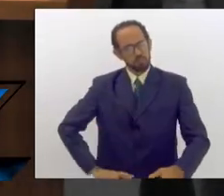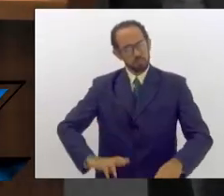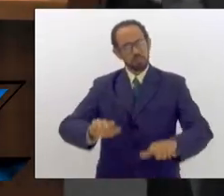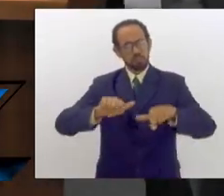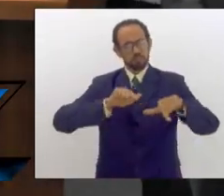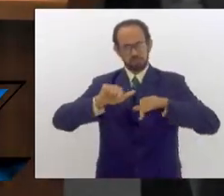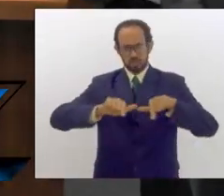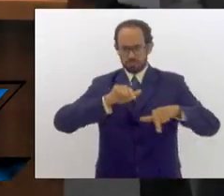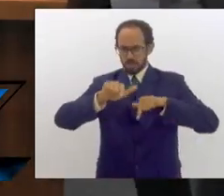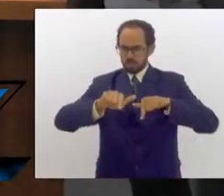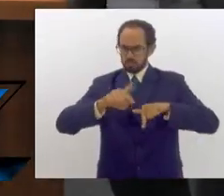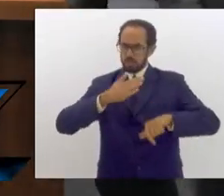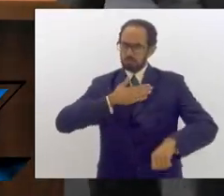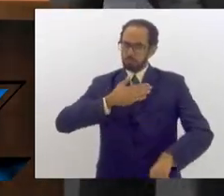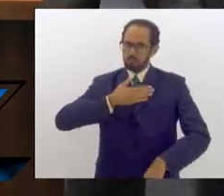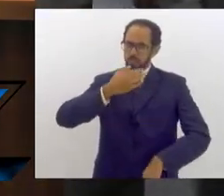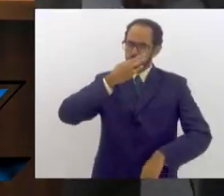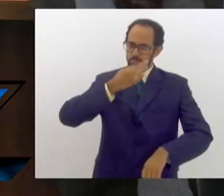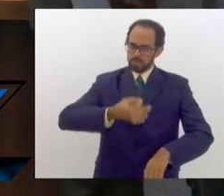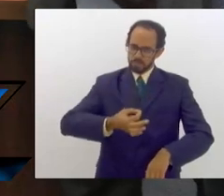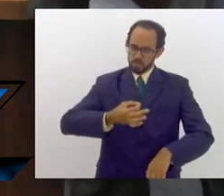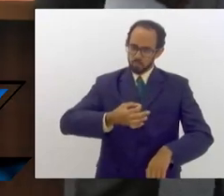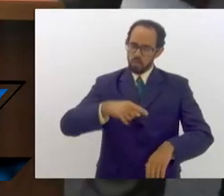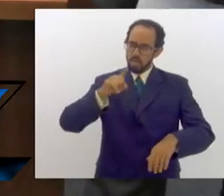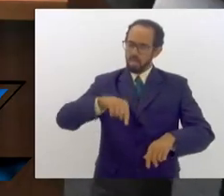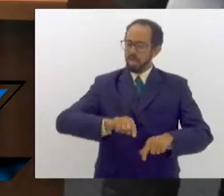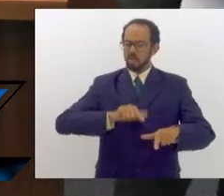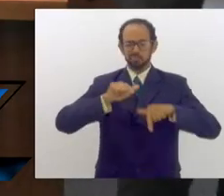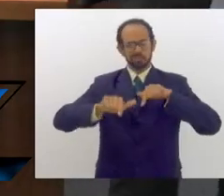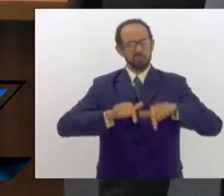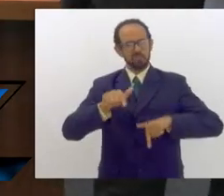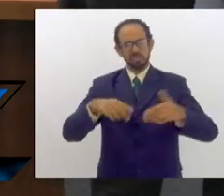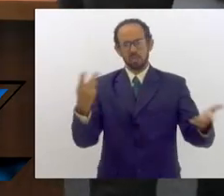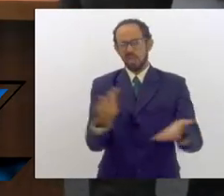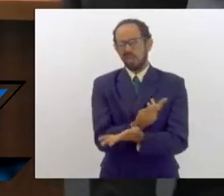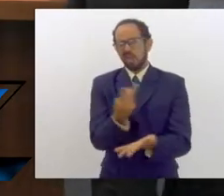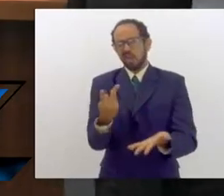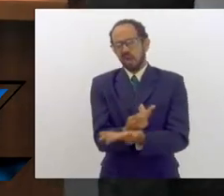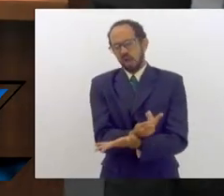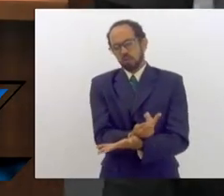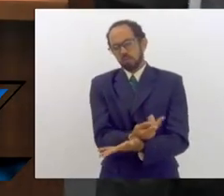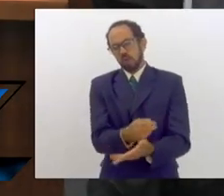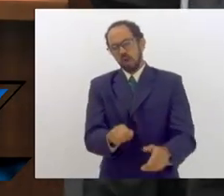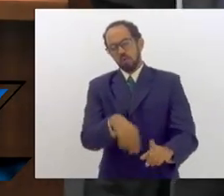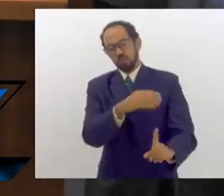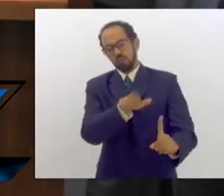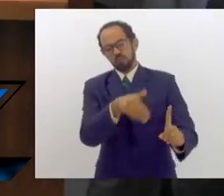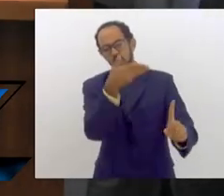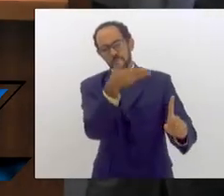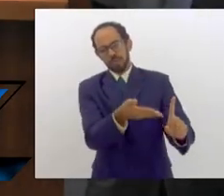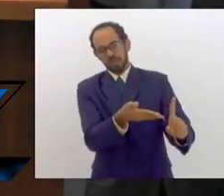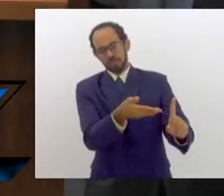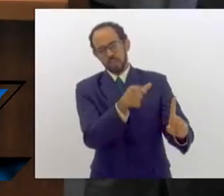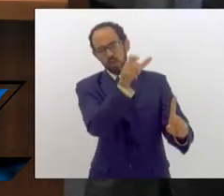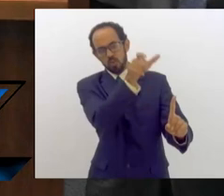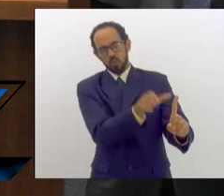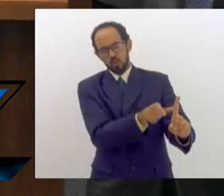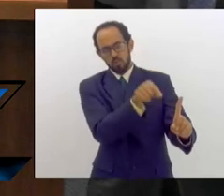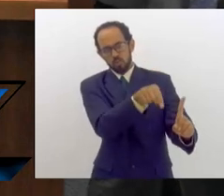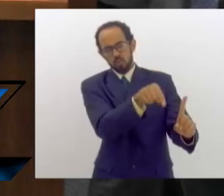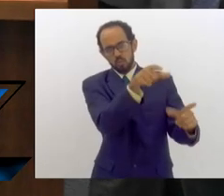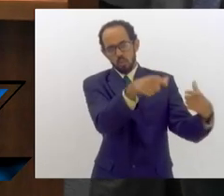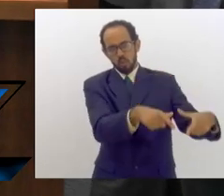ao meu ver presta um bem serviço ao tentar homenagear um espaço que